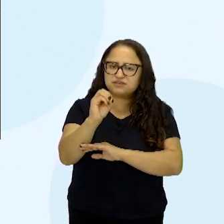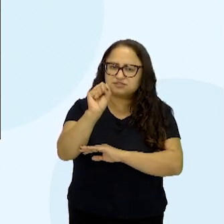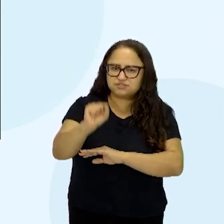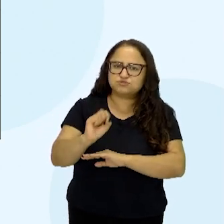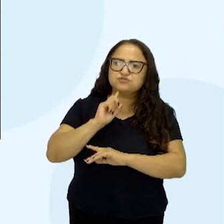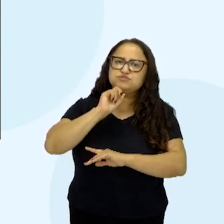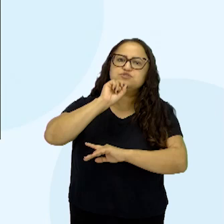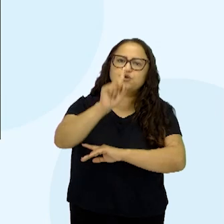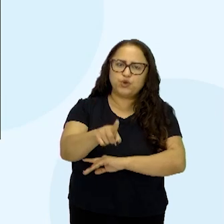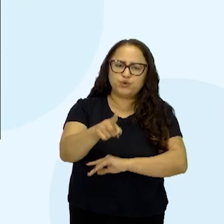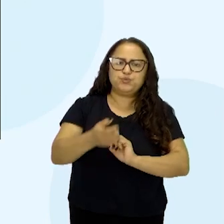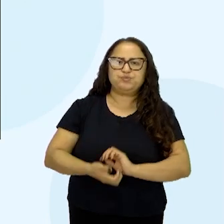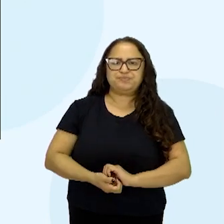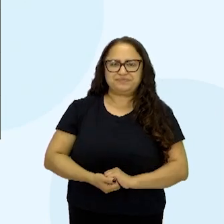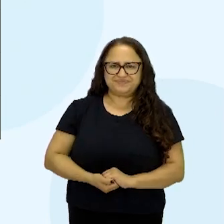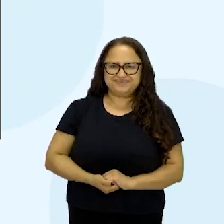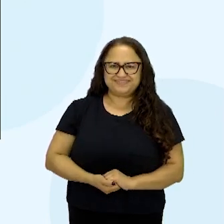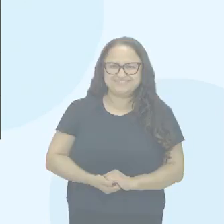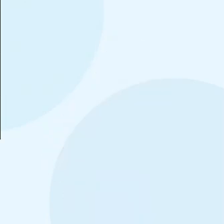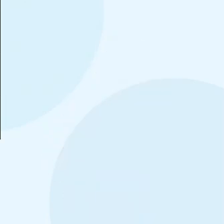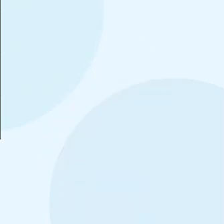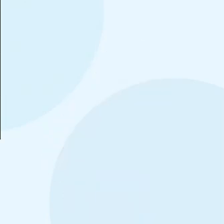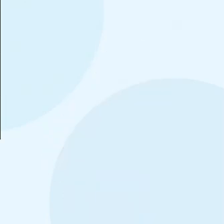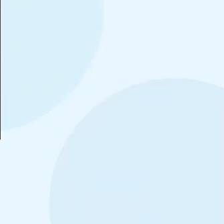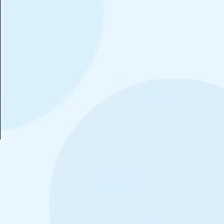back. Go!